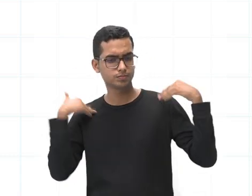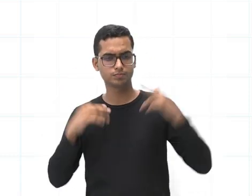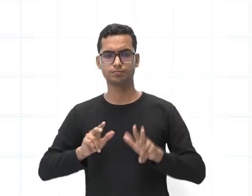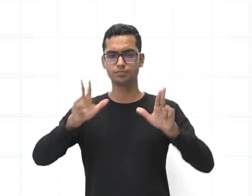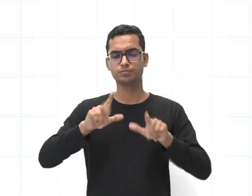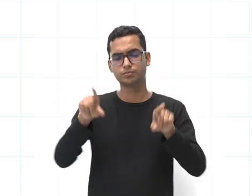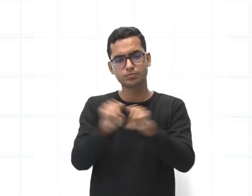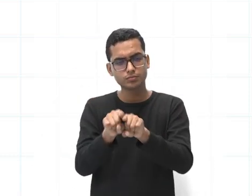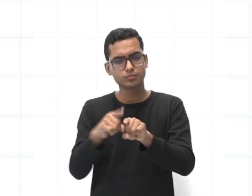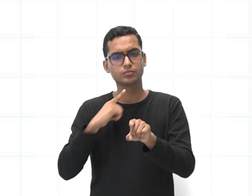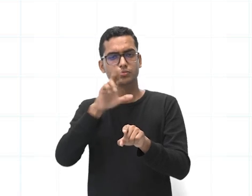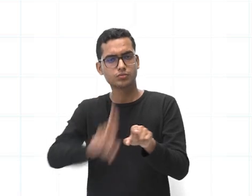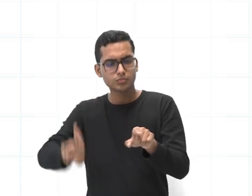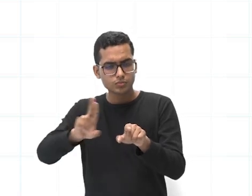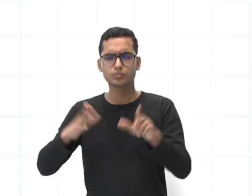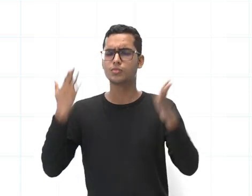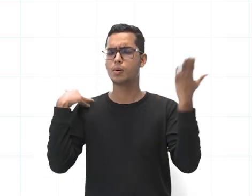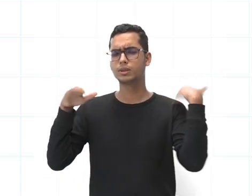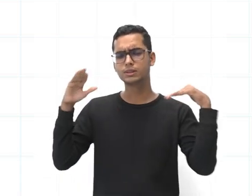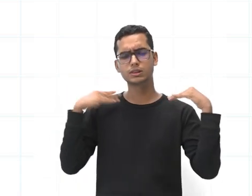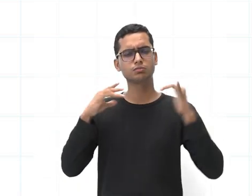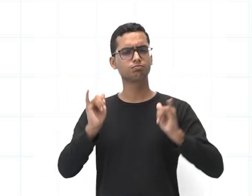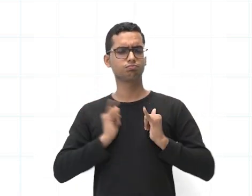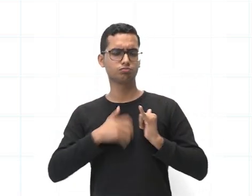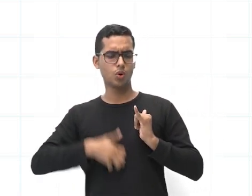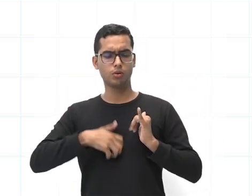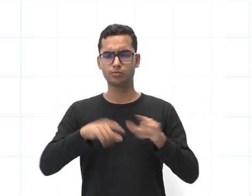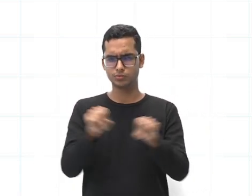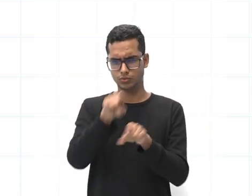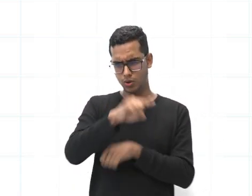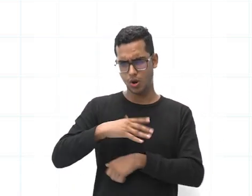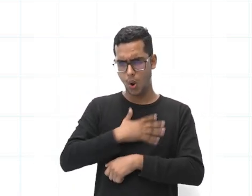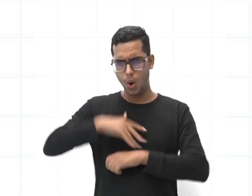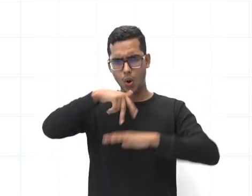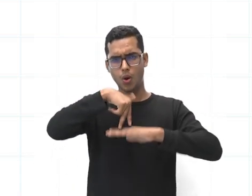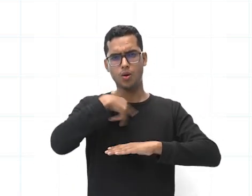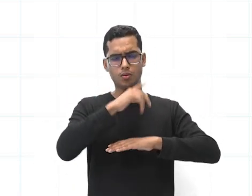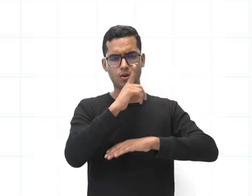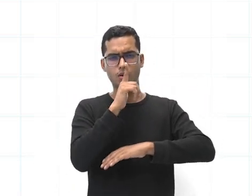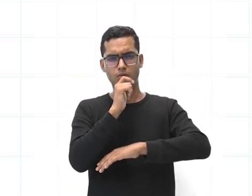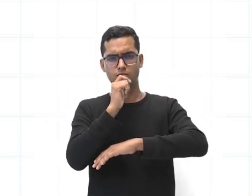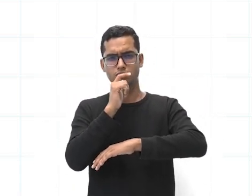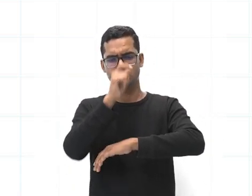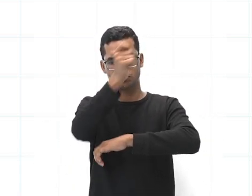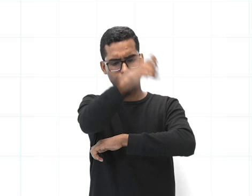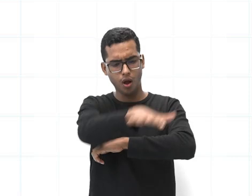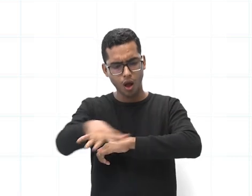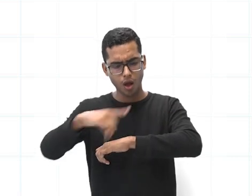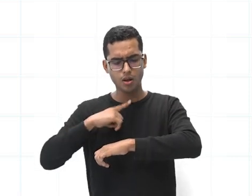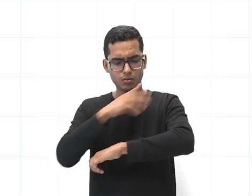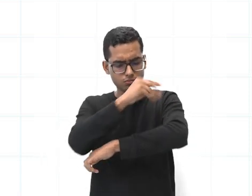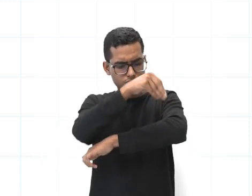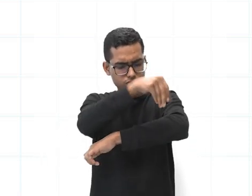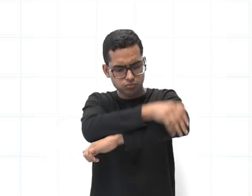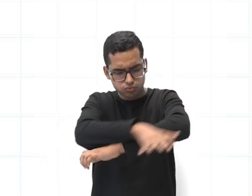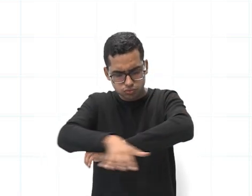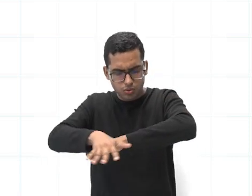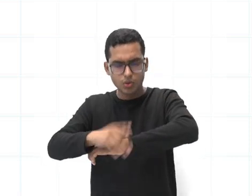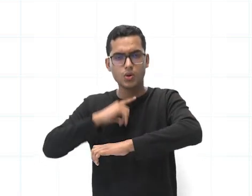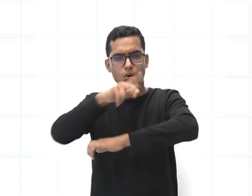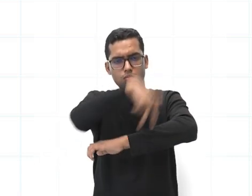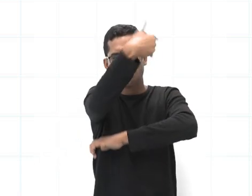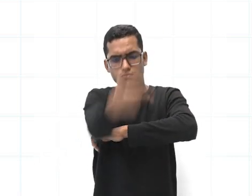tá certo? Outra finalidade da natação, do nado, é como atividade física que já se junta aí